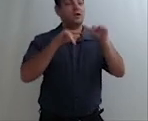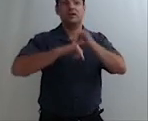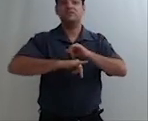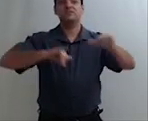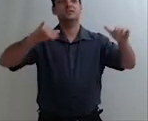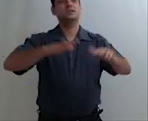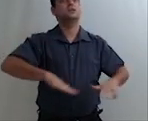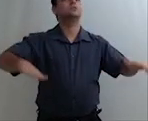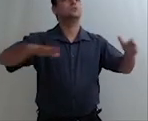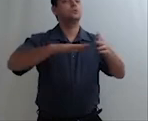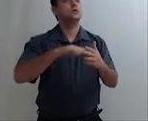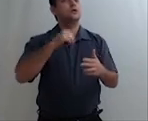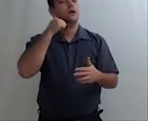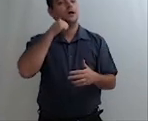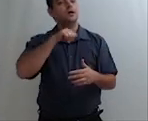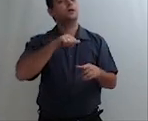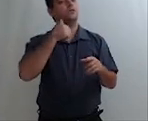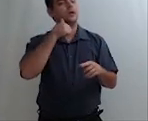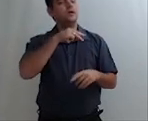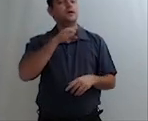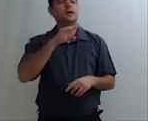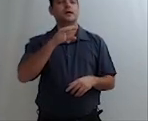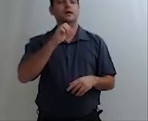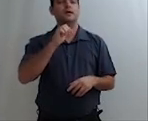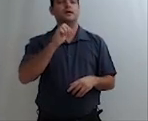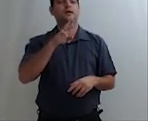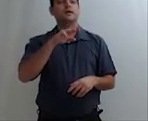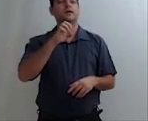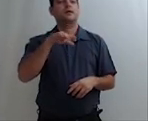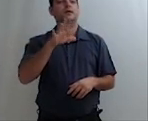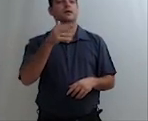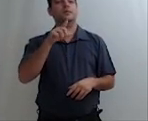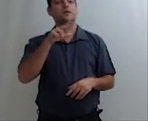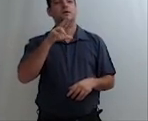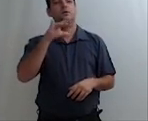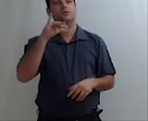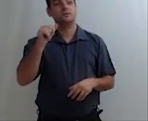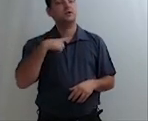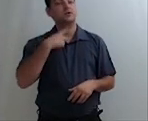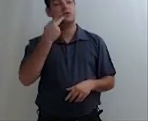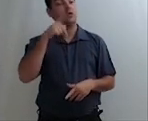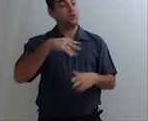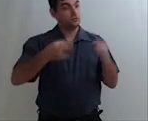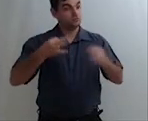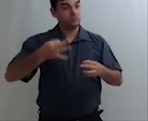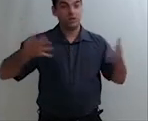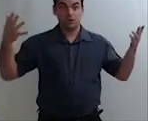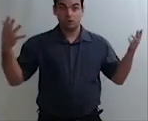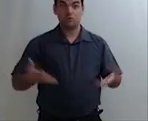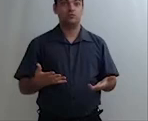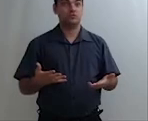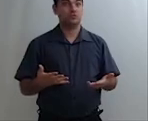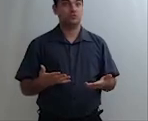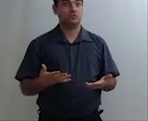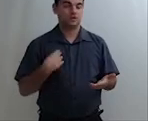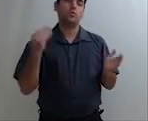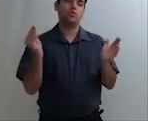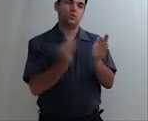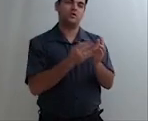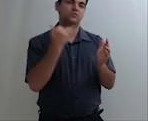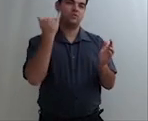Carmen Lúcia que eu iria julgar essas Corpus hoje nas informações que eu prestei